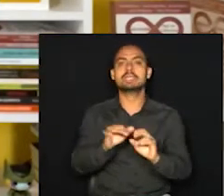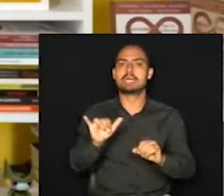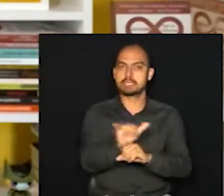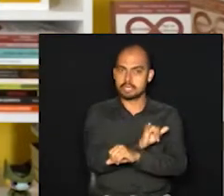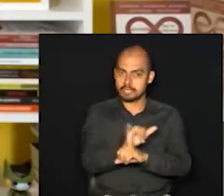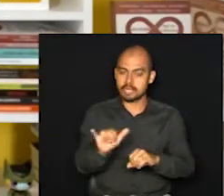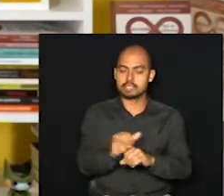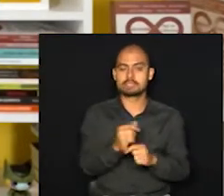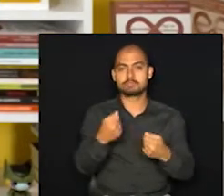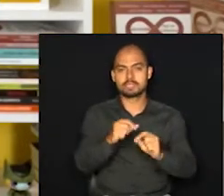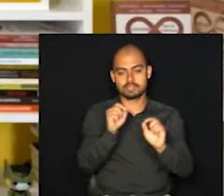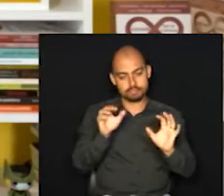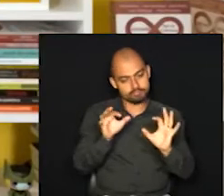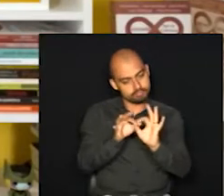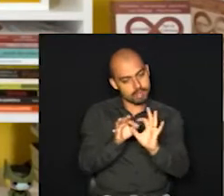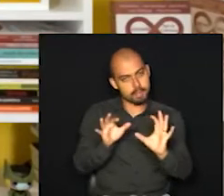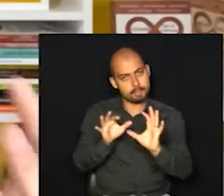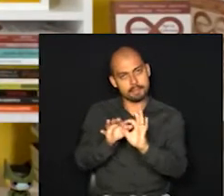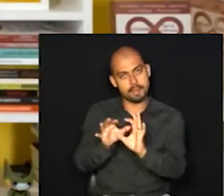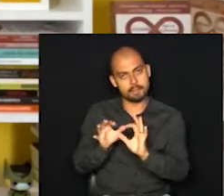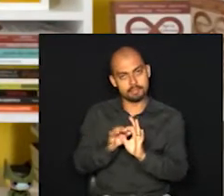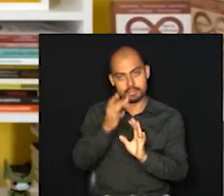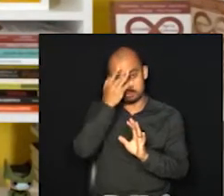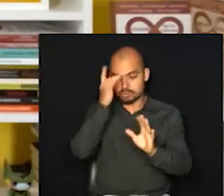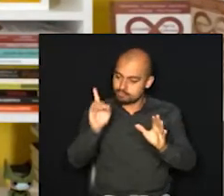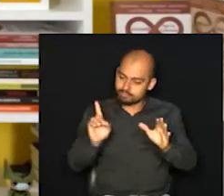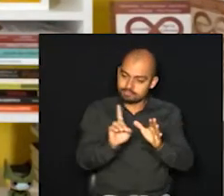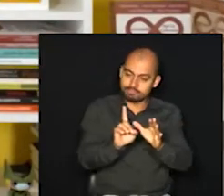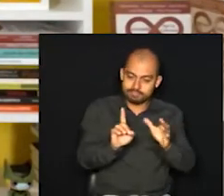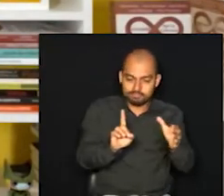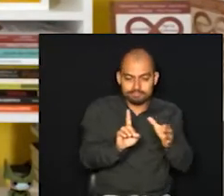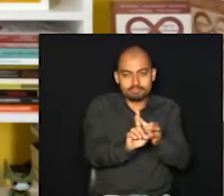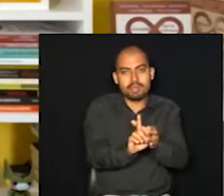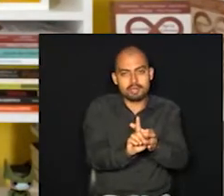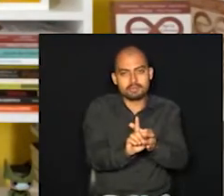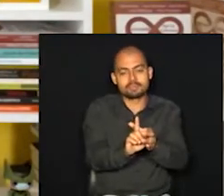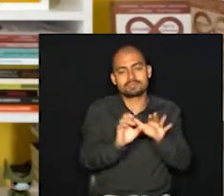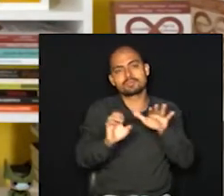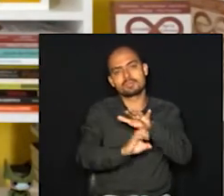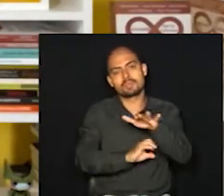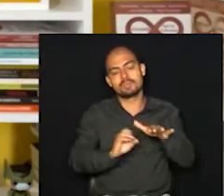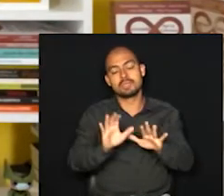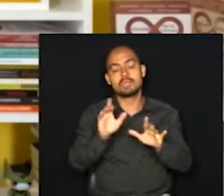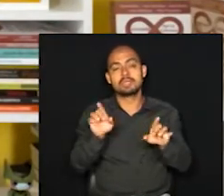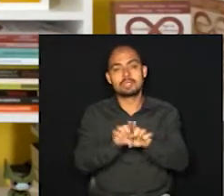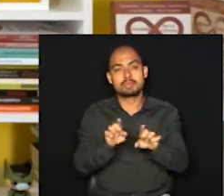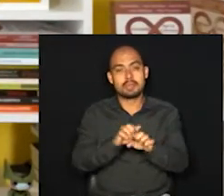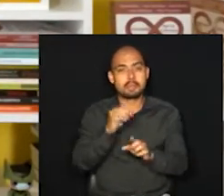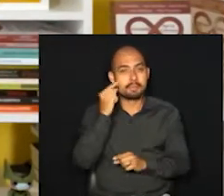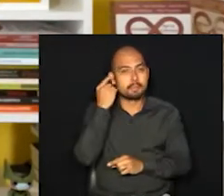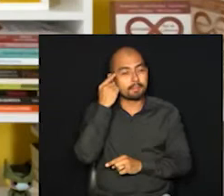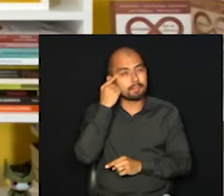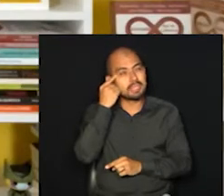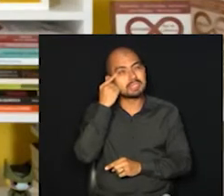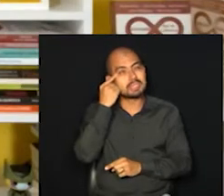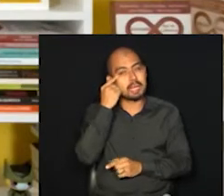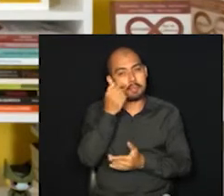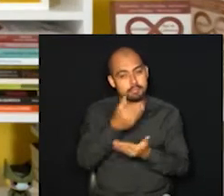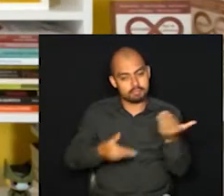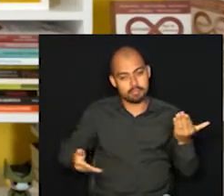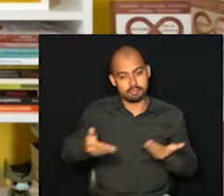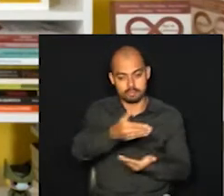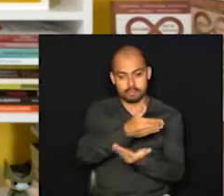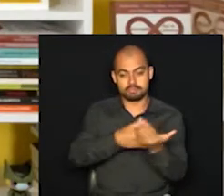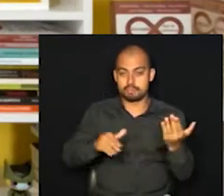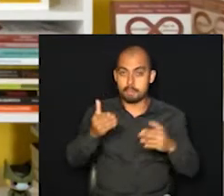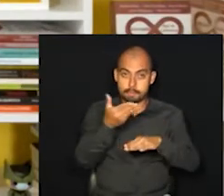as pessoas, que integrem as pessoas à estratégia global da empresa. Então, pensar em práticas colaborativas, como aquilo que a